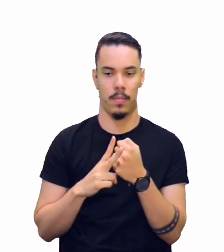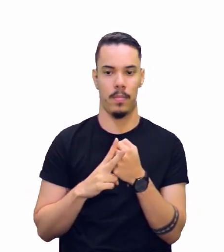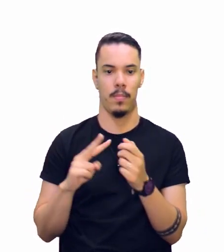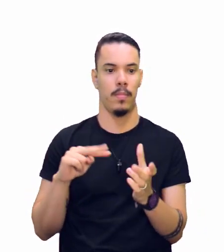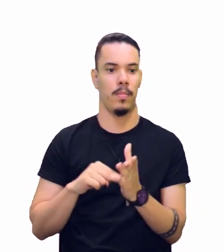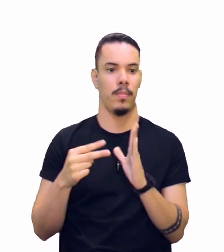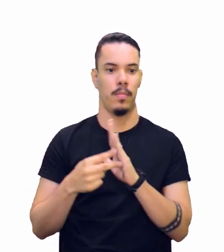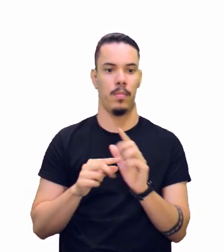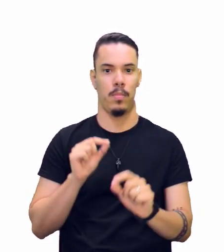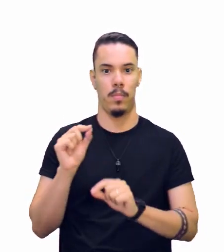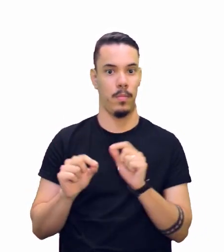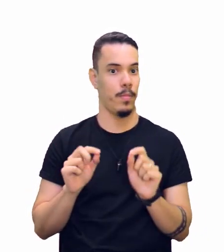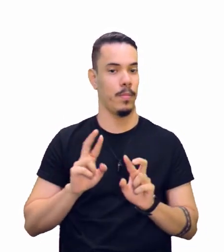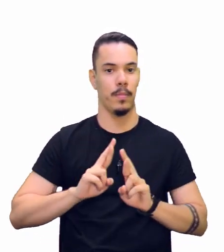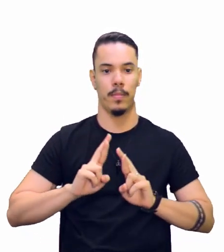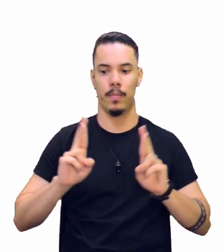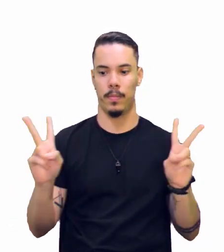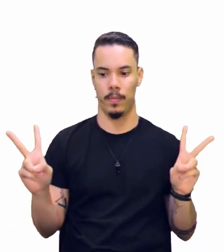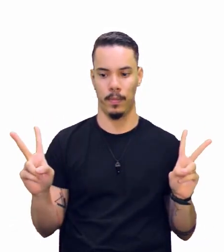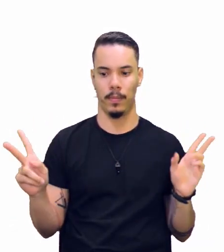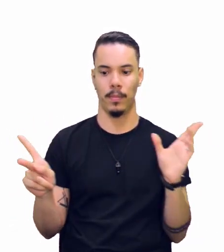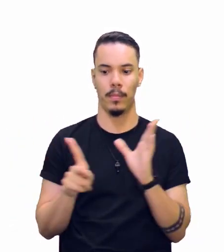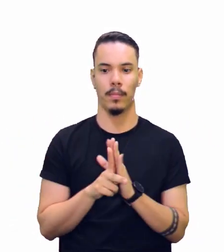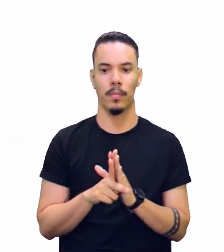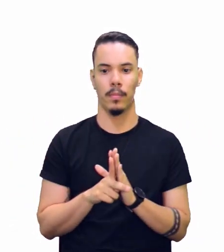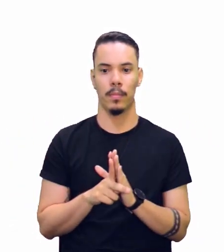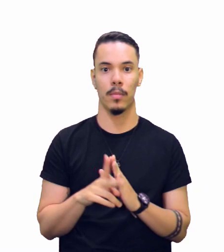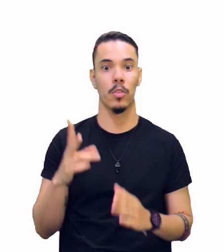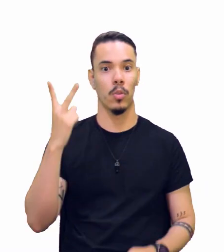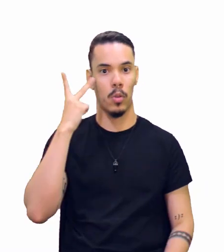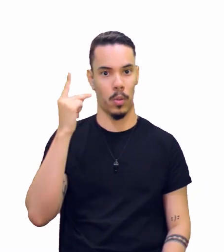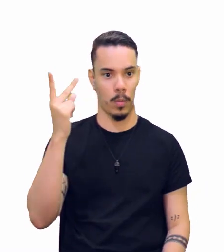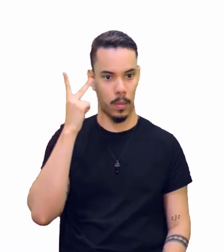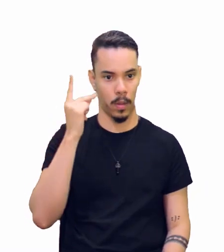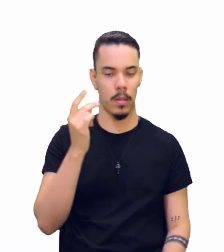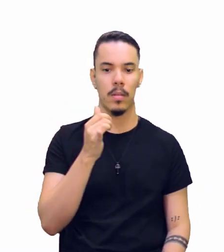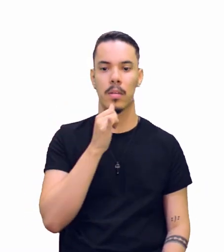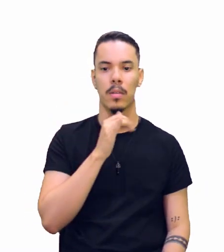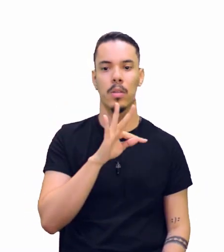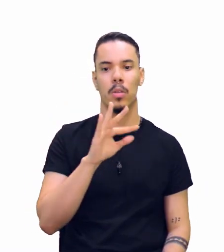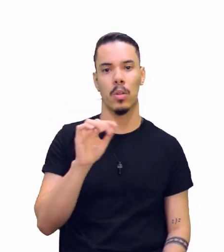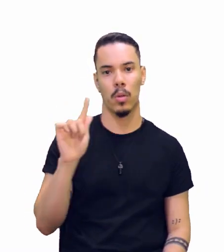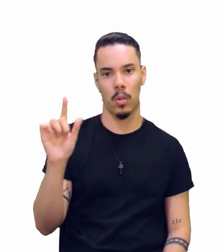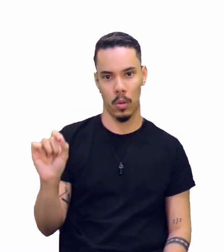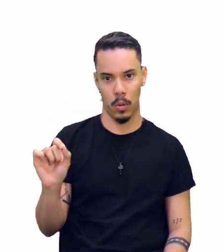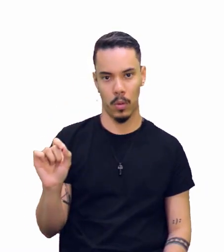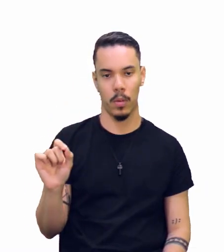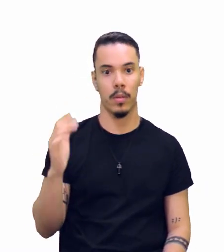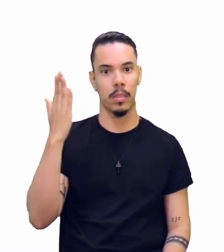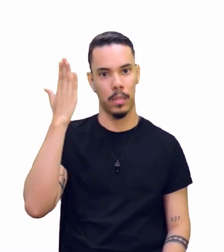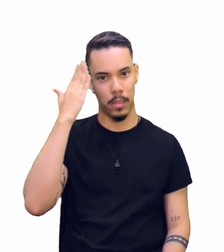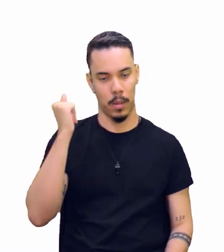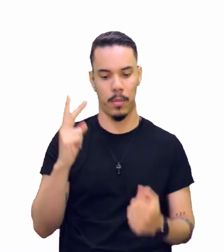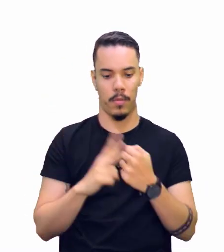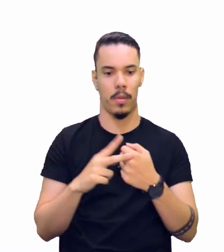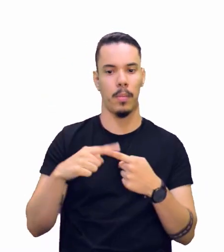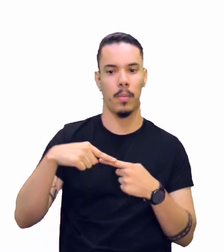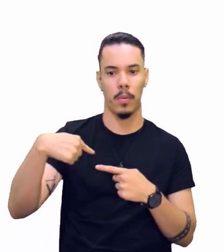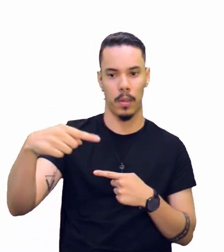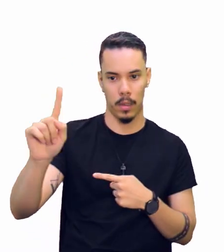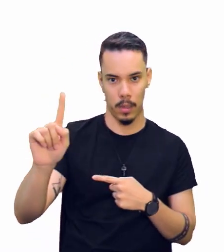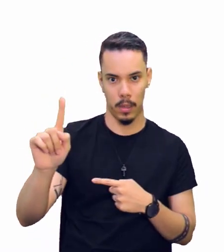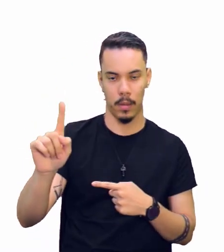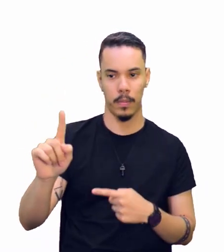ter um significado diferente da sua forma normal. Por exemplo, to go, você sabe que é o verbo ir, mas goes